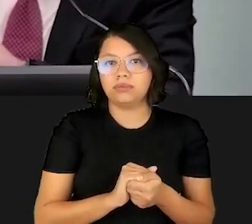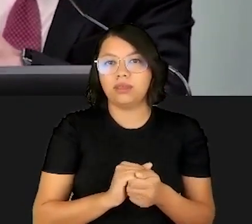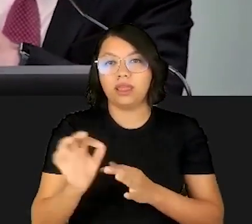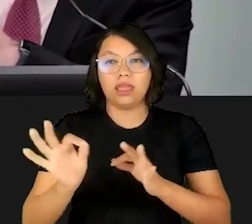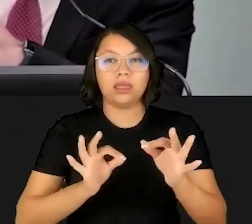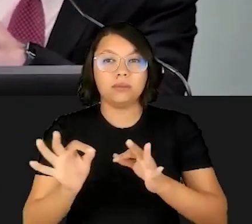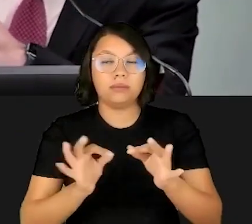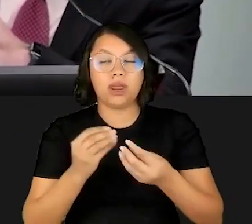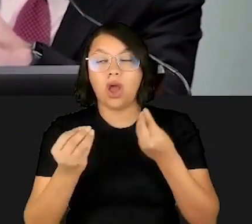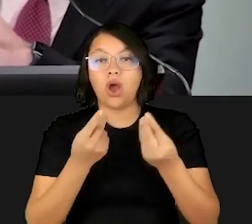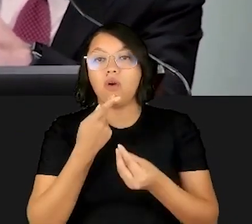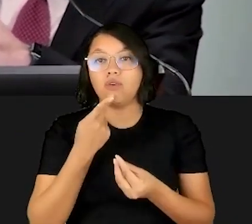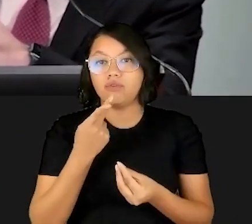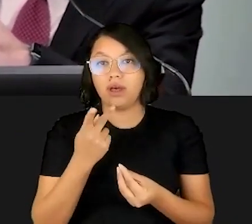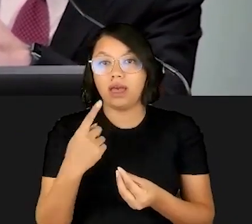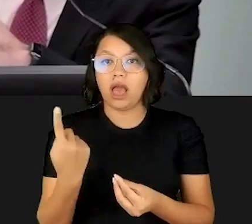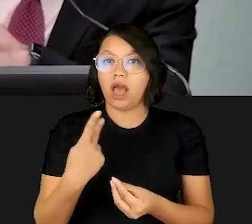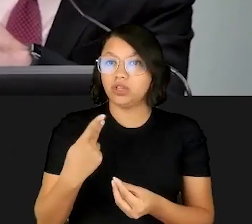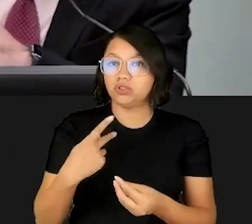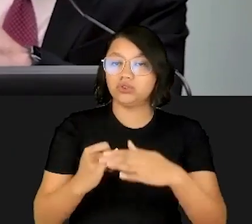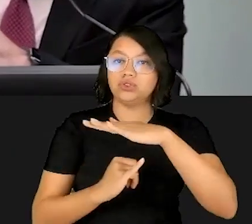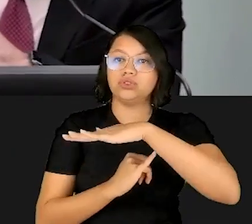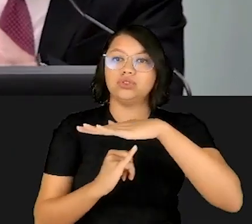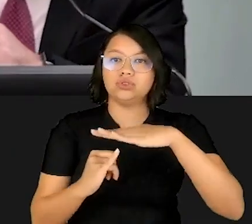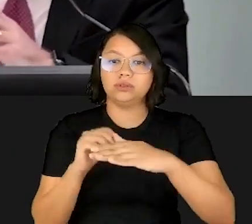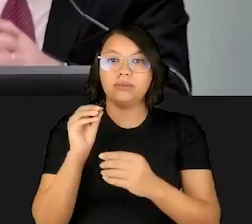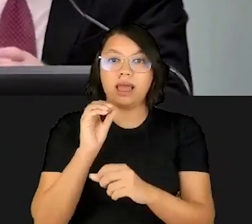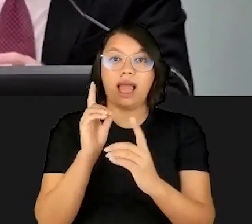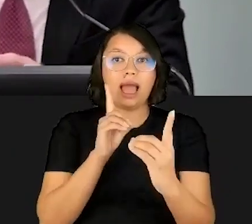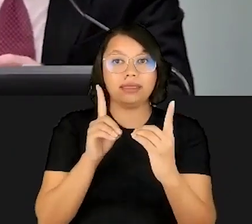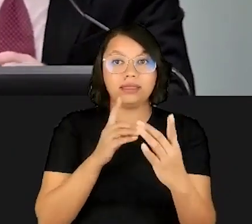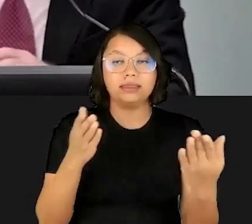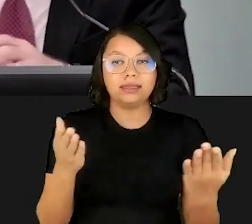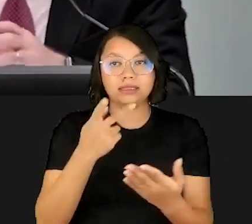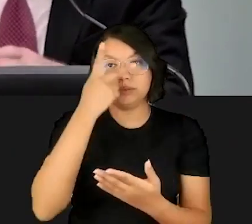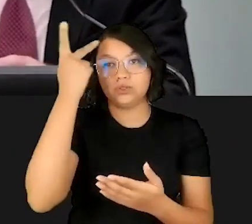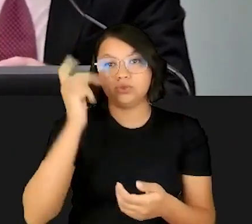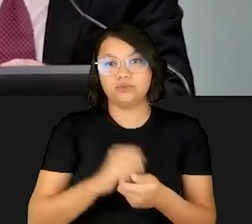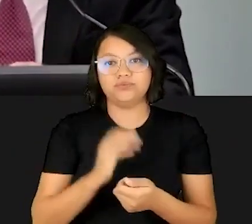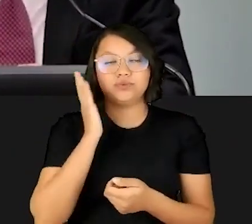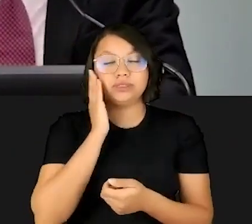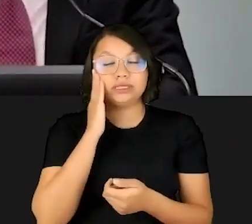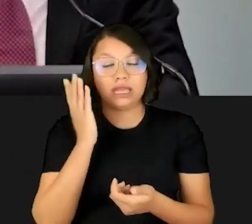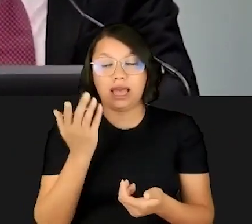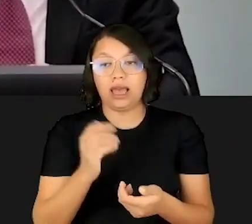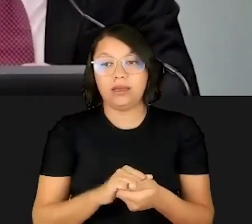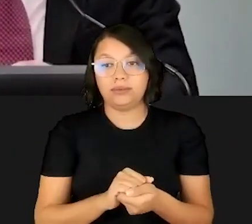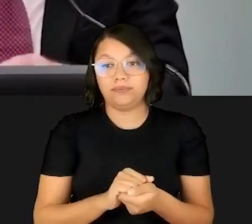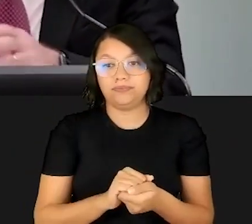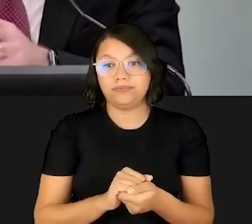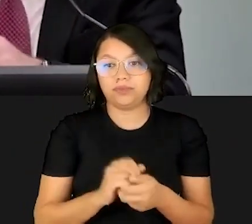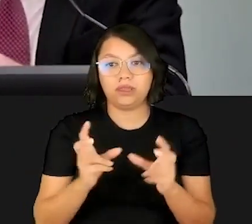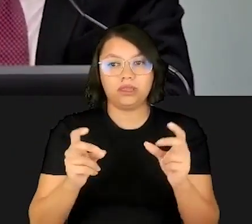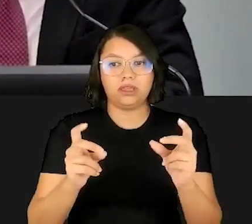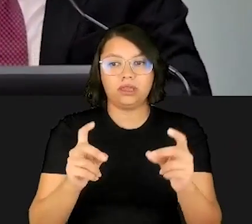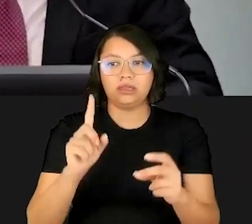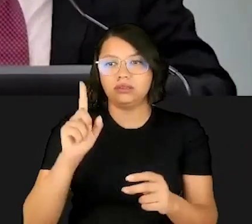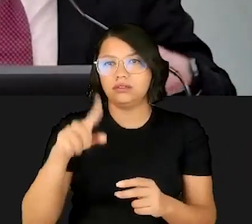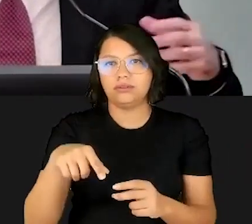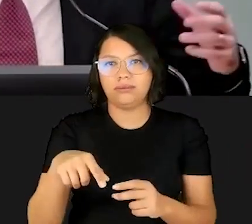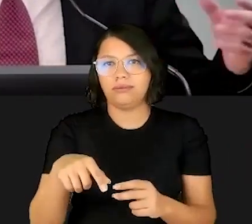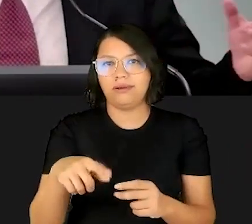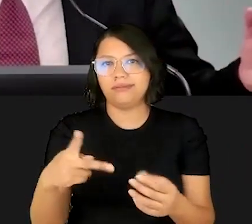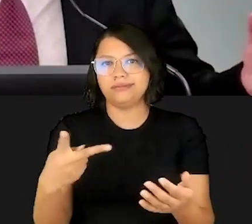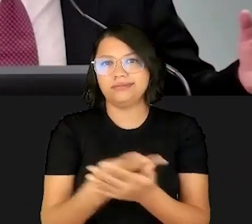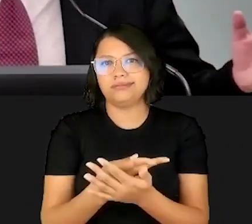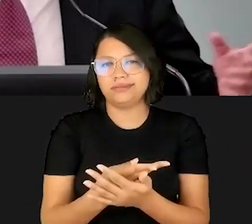nossas instituições para atender esses pacientes. Câncer, como vocês sabem, não é uma doença recente, é uma doença antiga, era uma